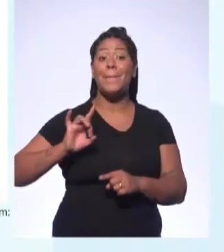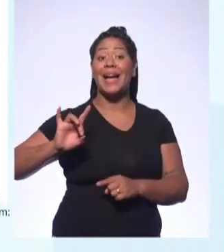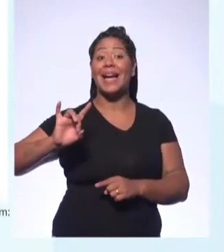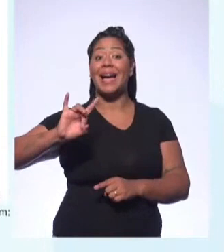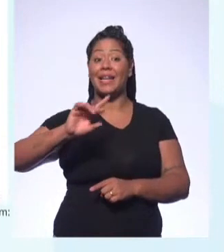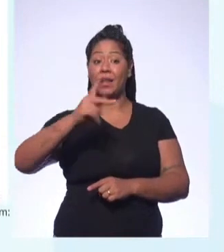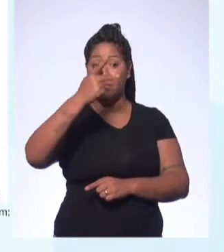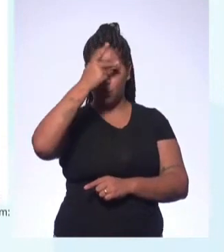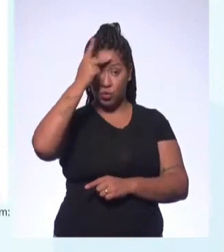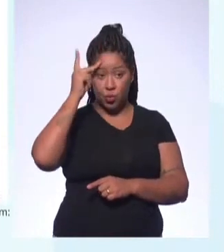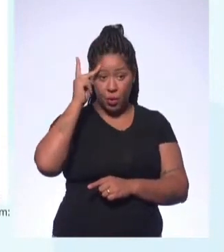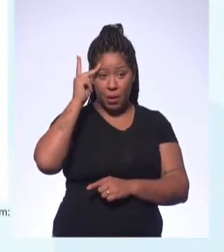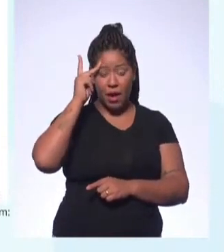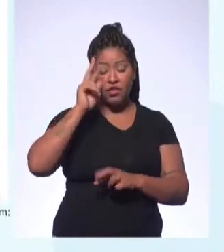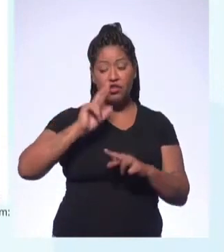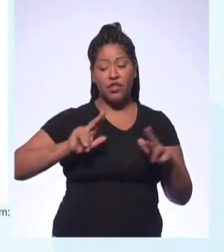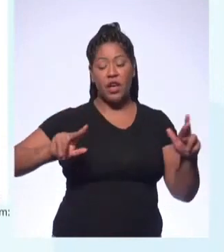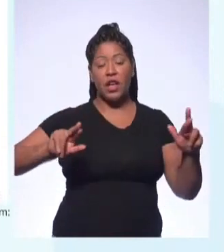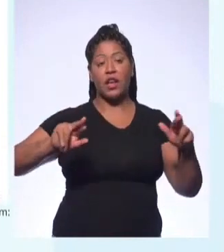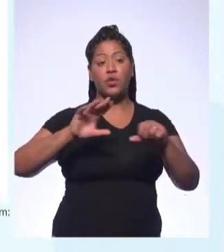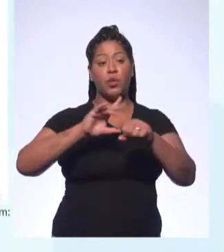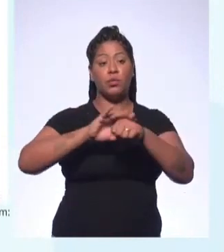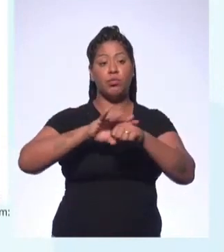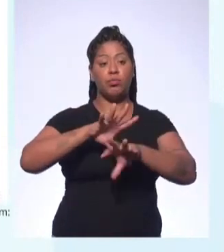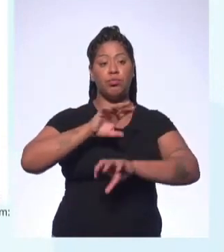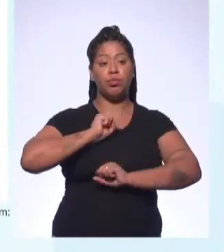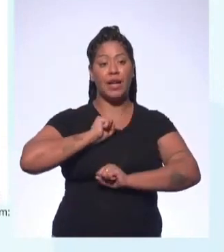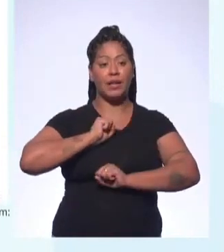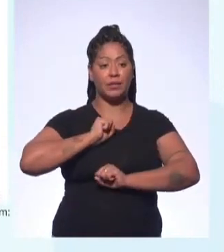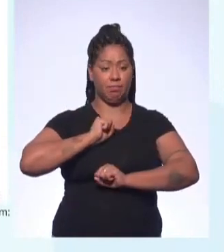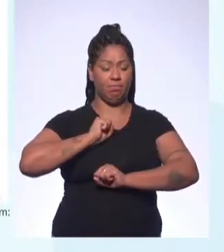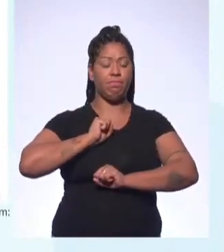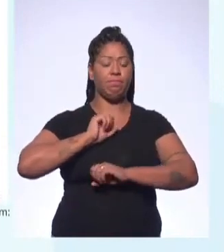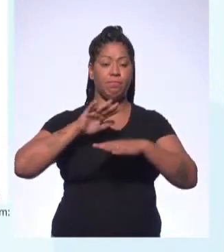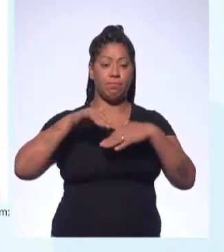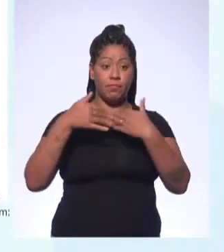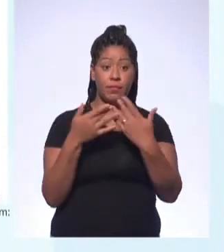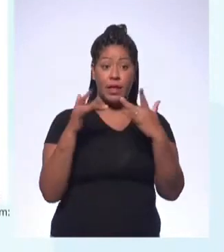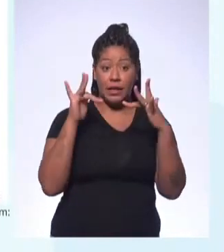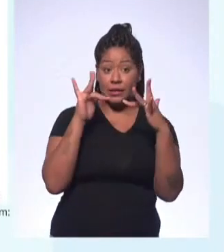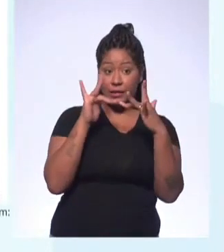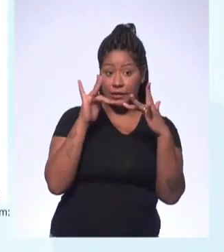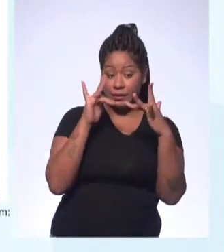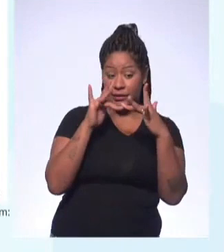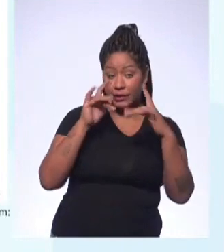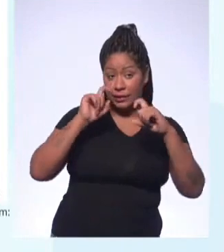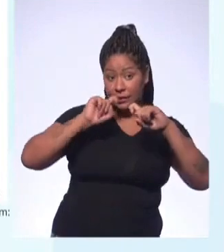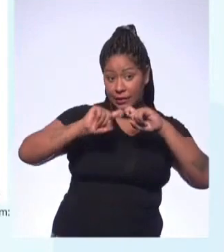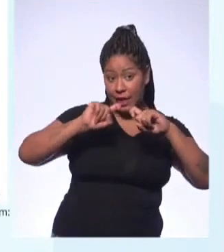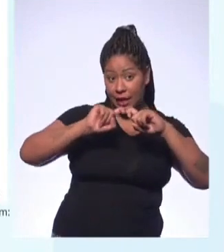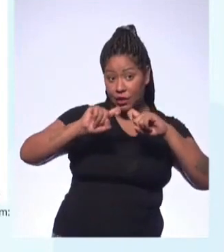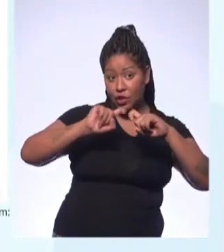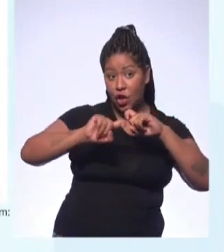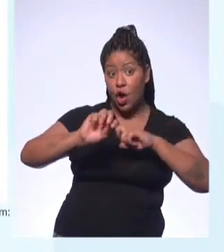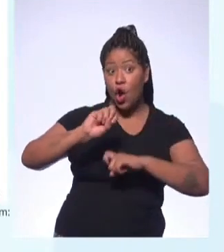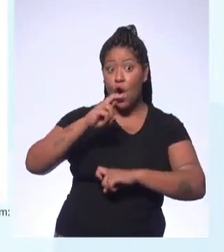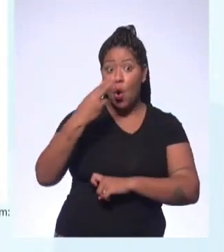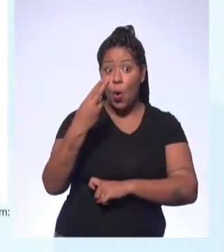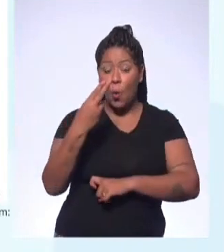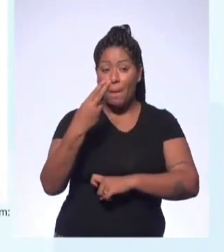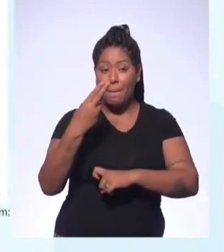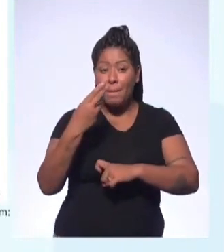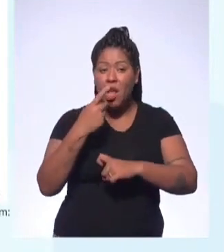pessoa é uma situação, tá? E aí, a transmissão é por contato sexual ou pela corrente